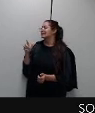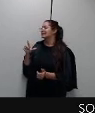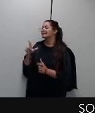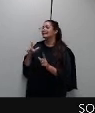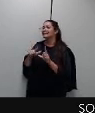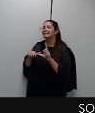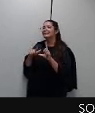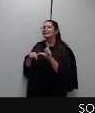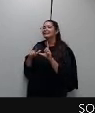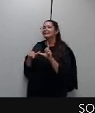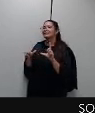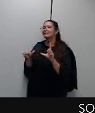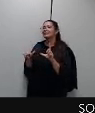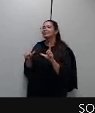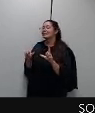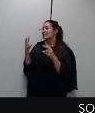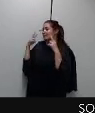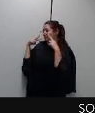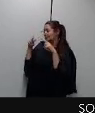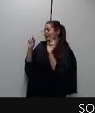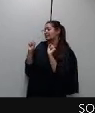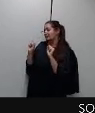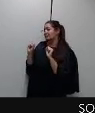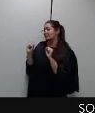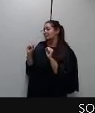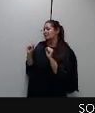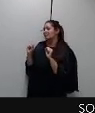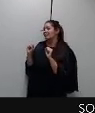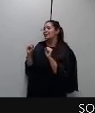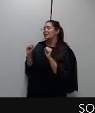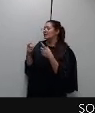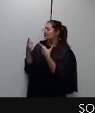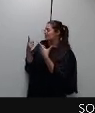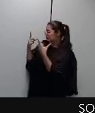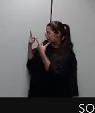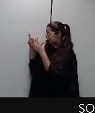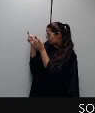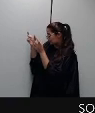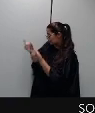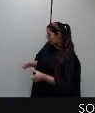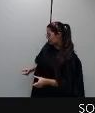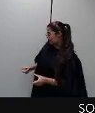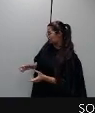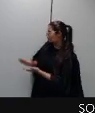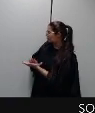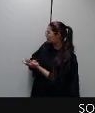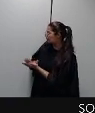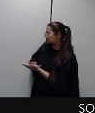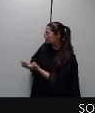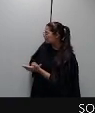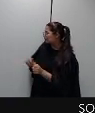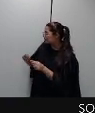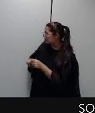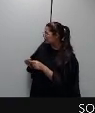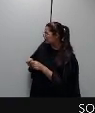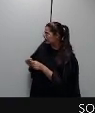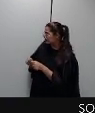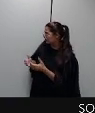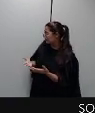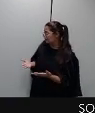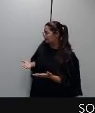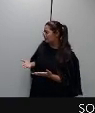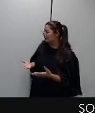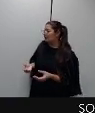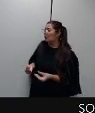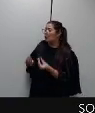mas eu vejo assim que o sujeito não teve nada a ver com o fato gerador como é que ele vai